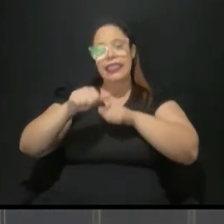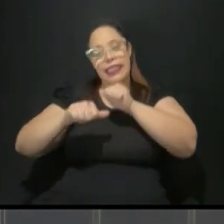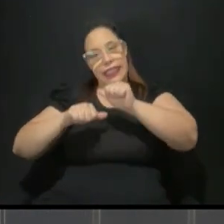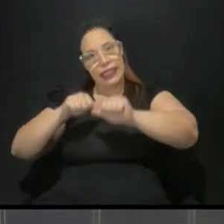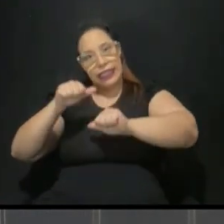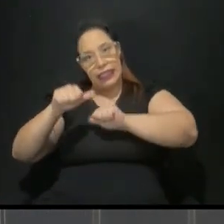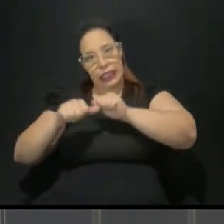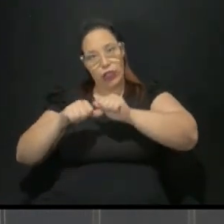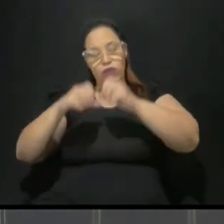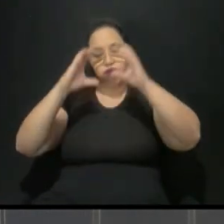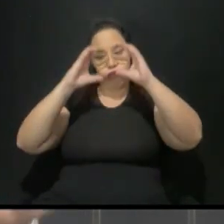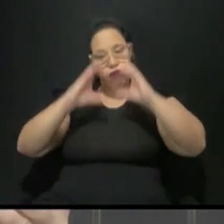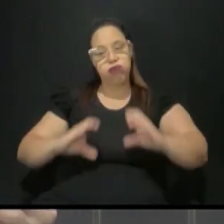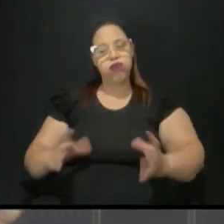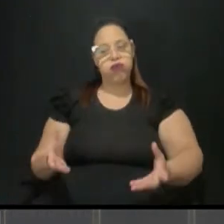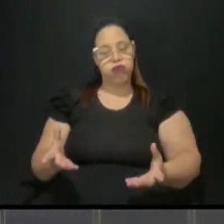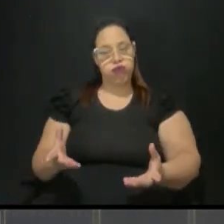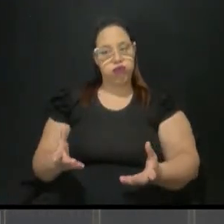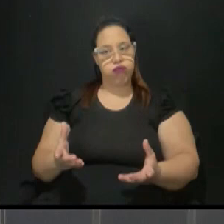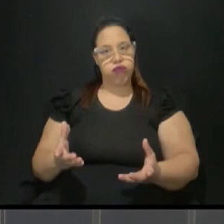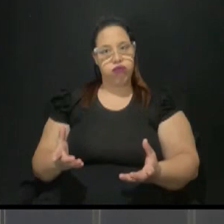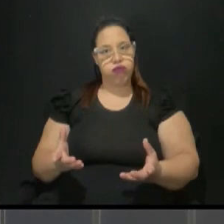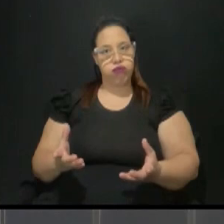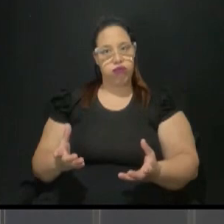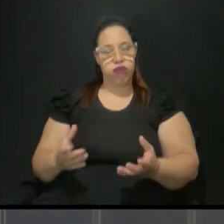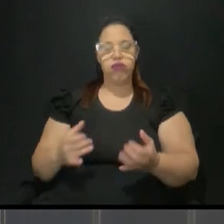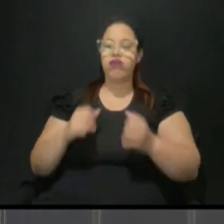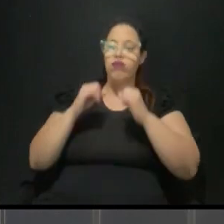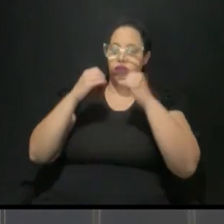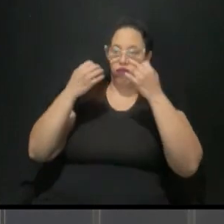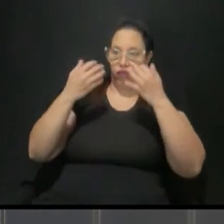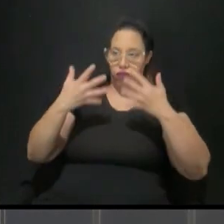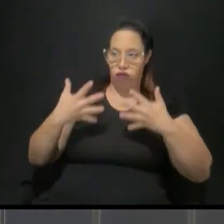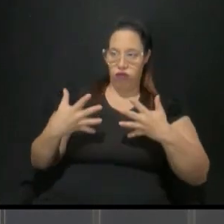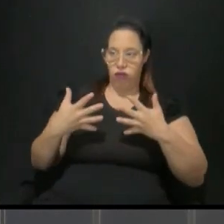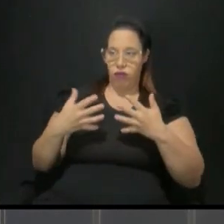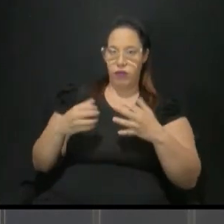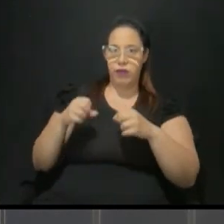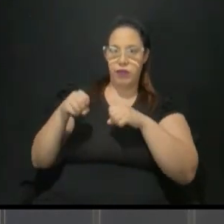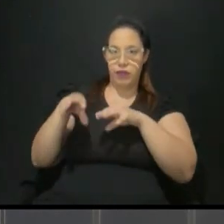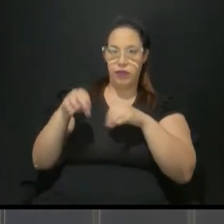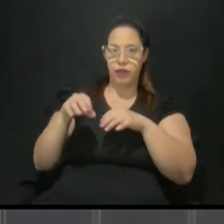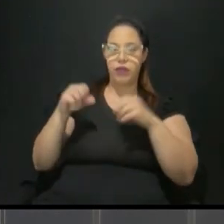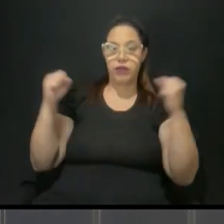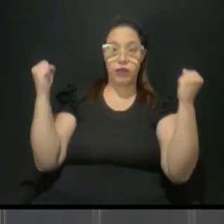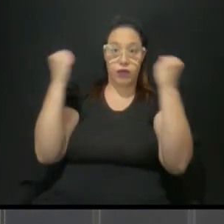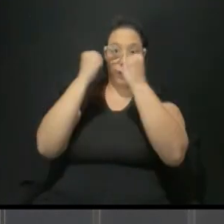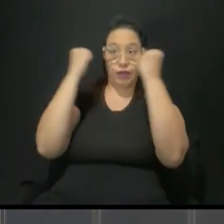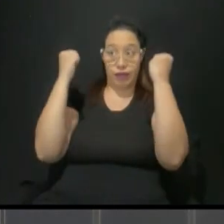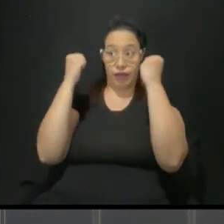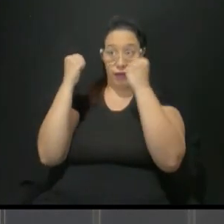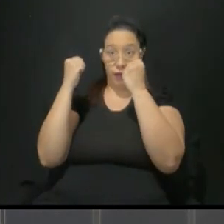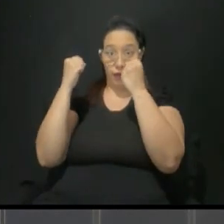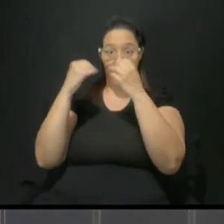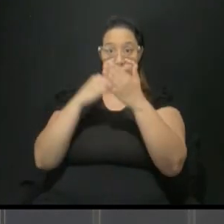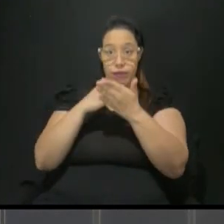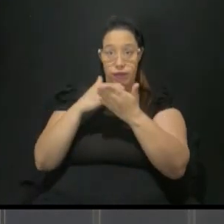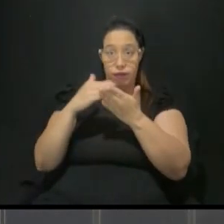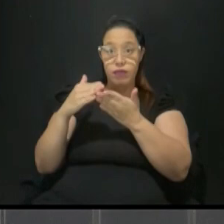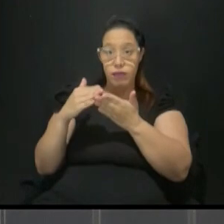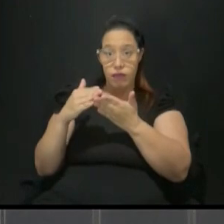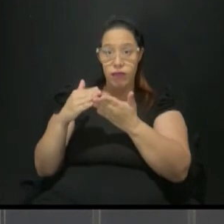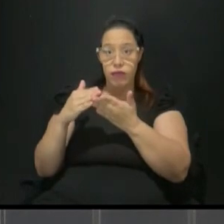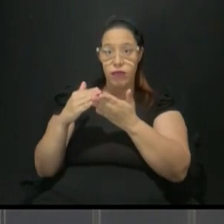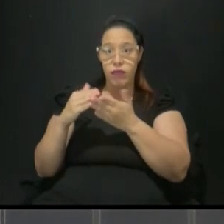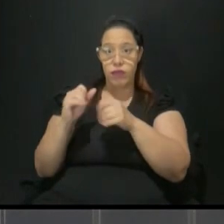comportamento através da informação. A educação física por si só está passando por